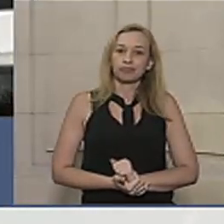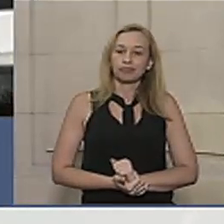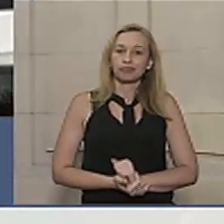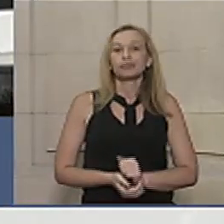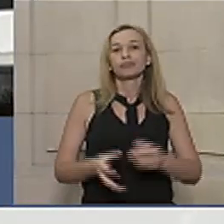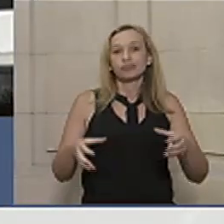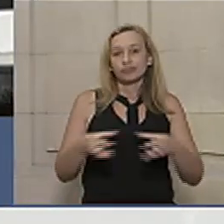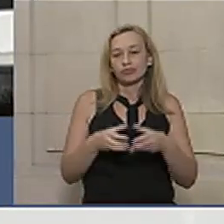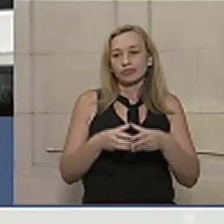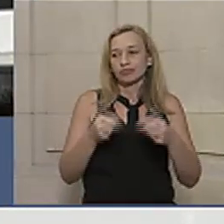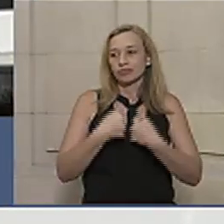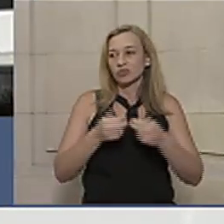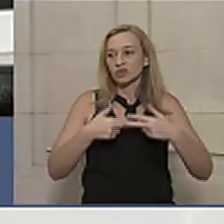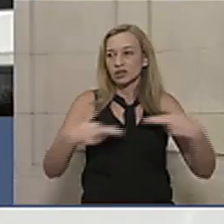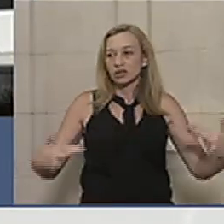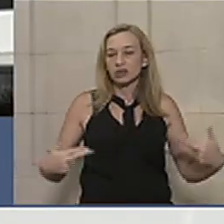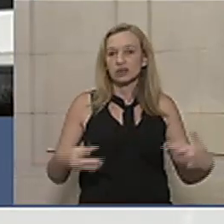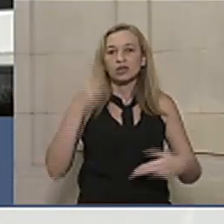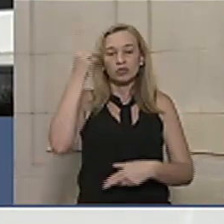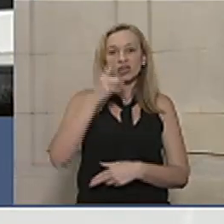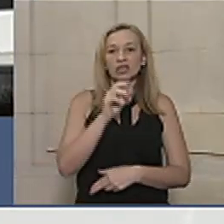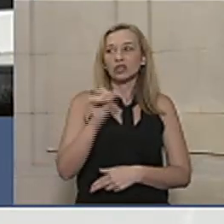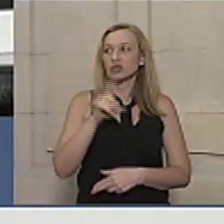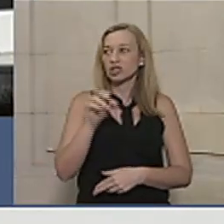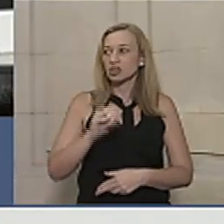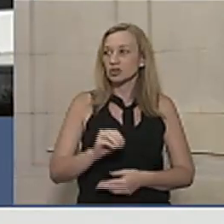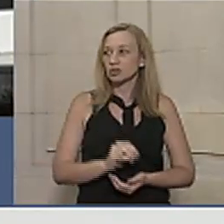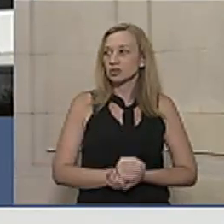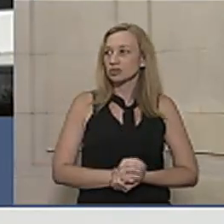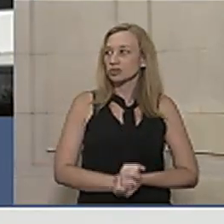Pela Comissão de Transporte, deputado Dionísio Lins.